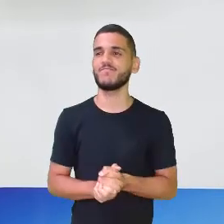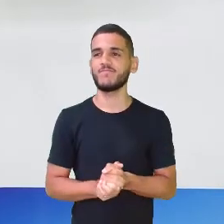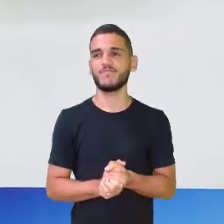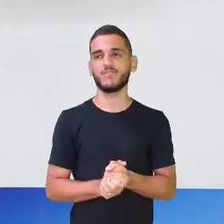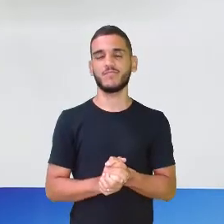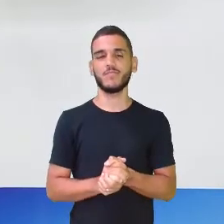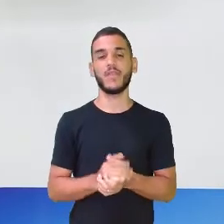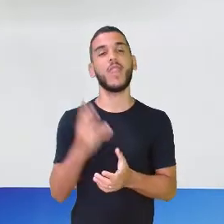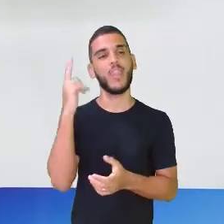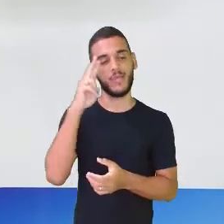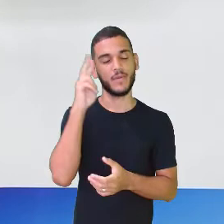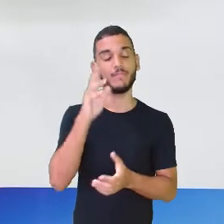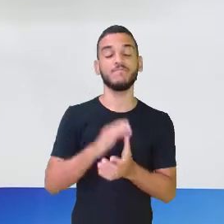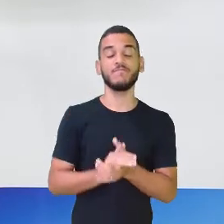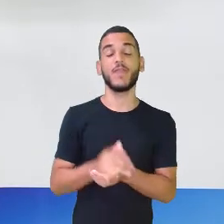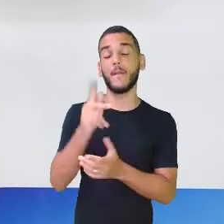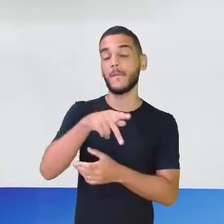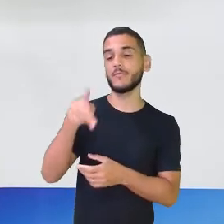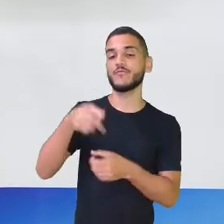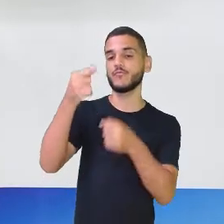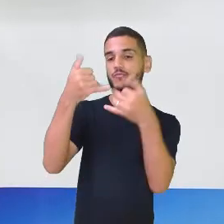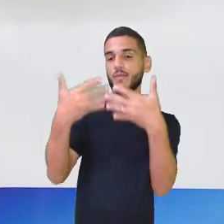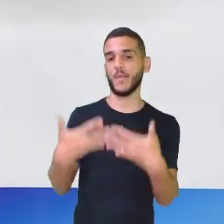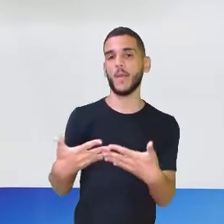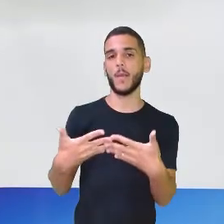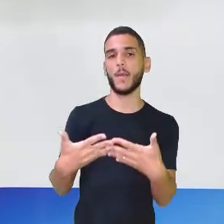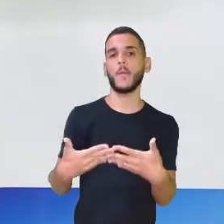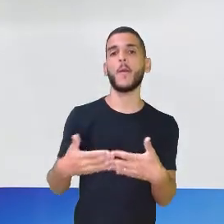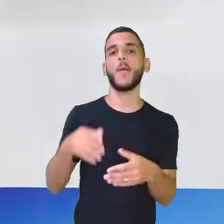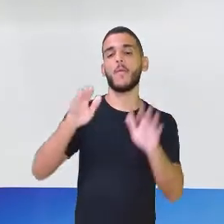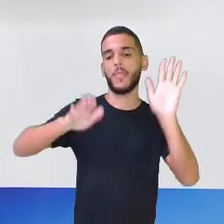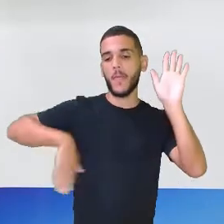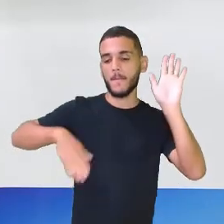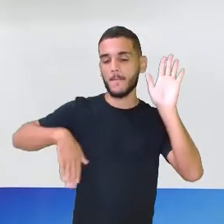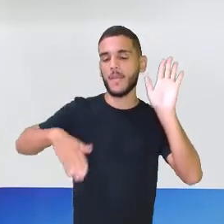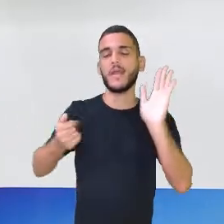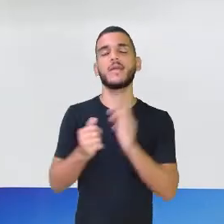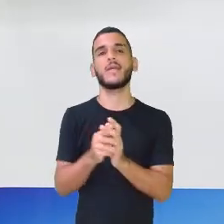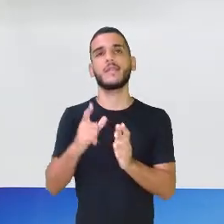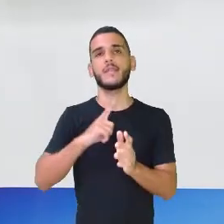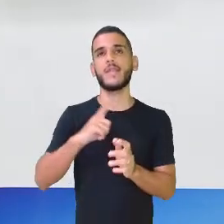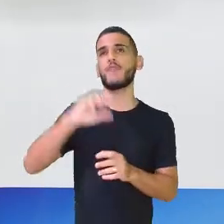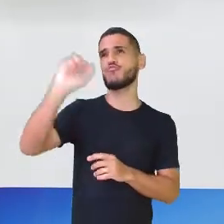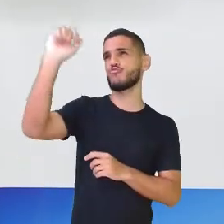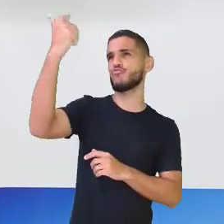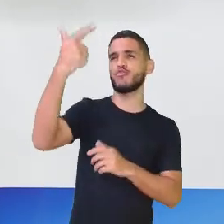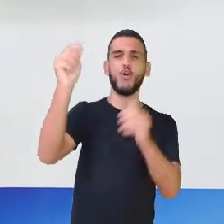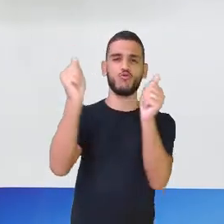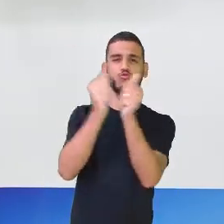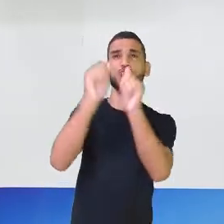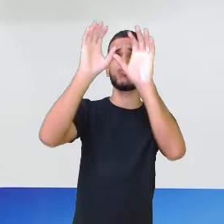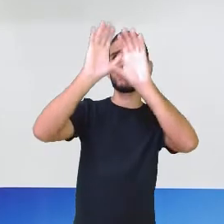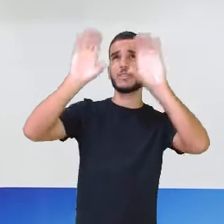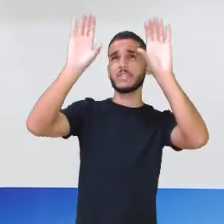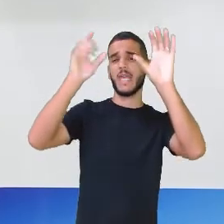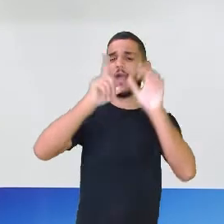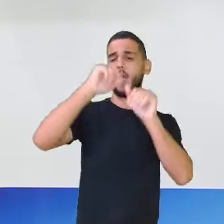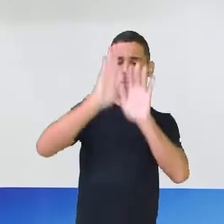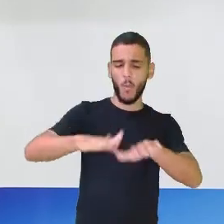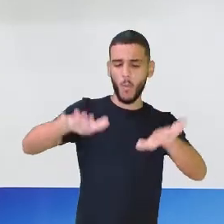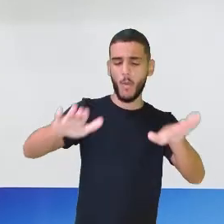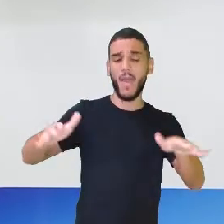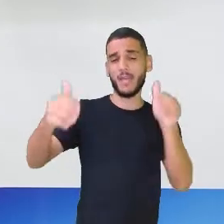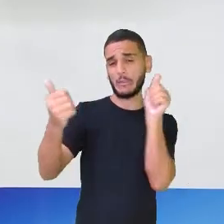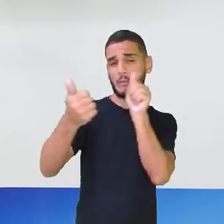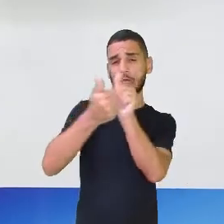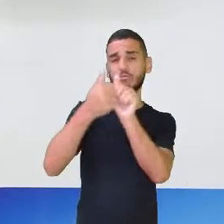só, ela disse que aquele contraste das luzes, do cheiro também, né, professora Kedma? Todo aquele conjunto é